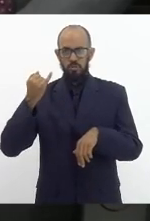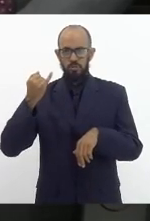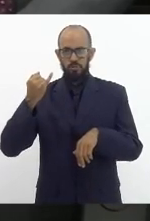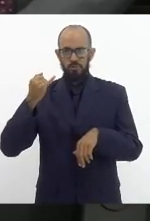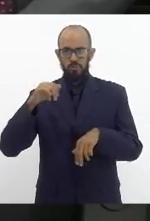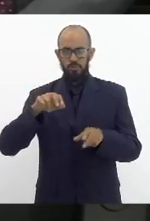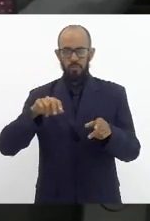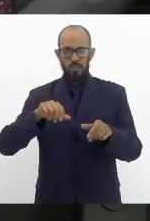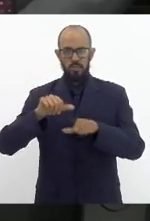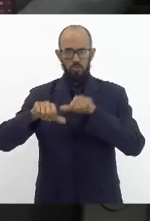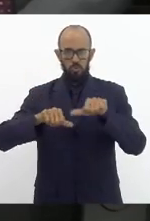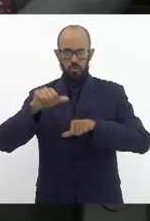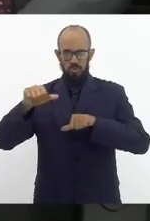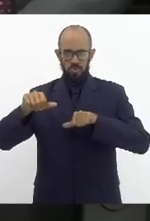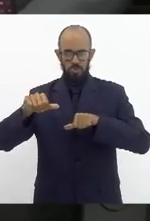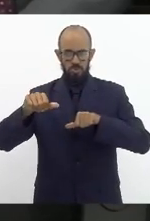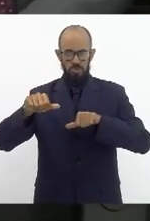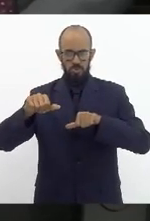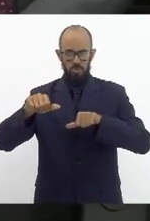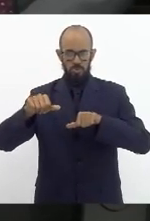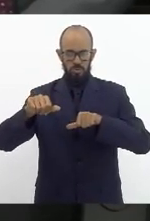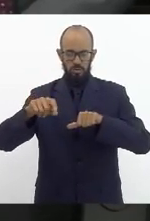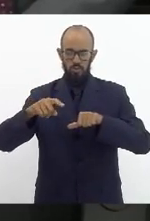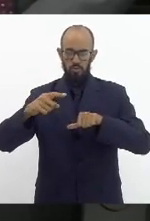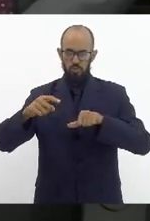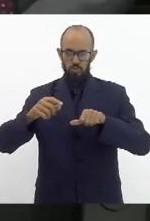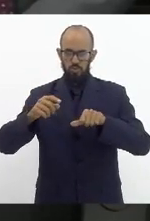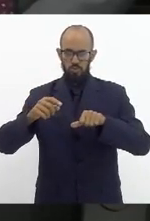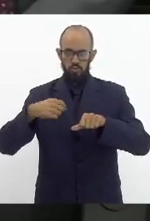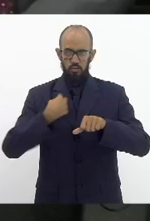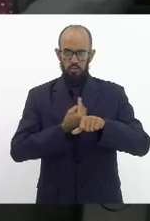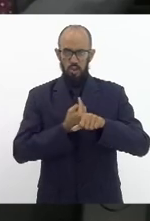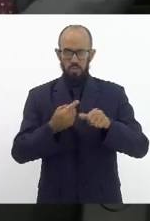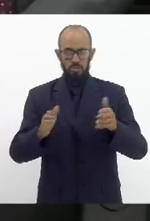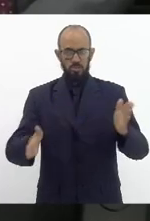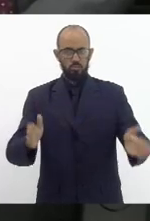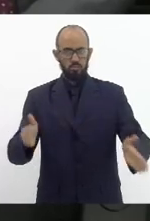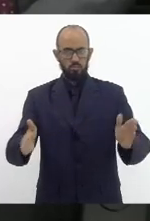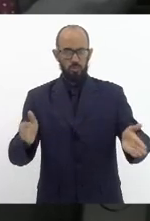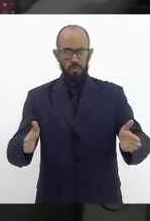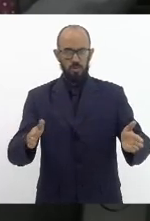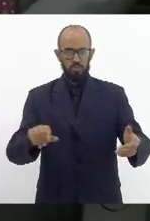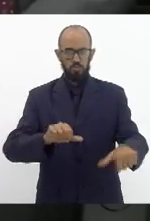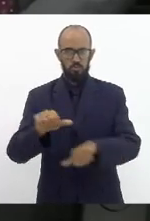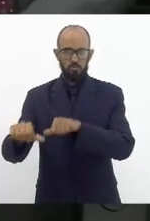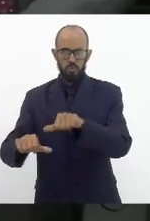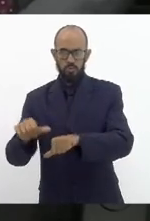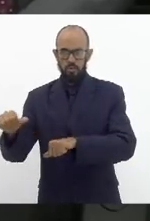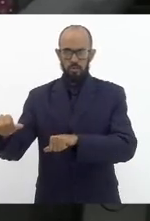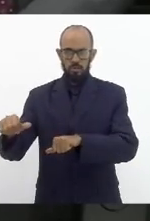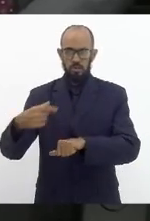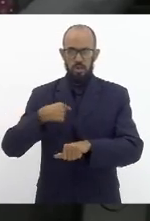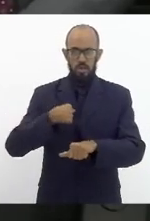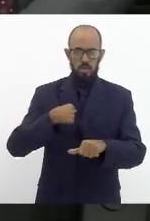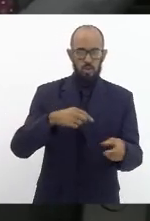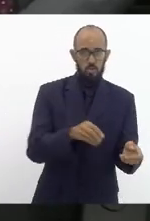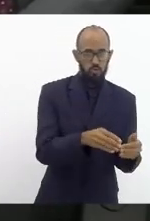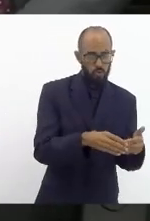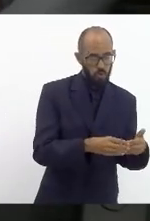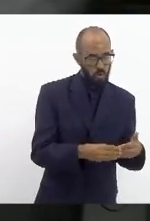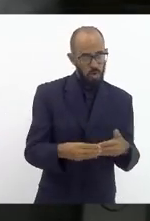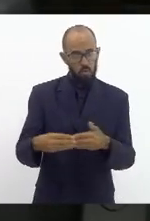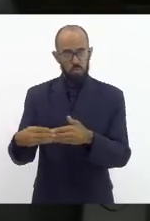dessa transição, porque nós estamos fazendo uma transição. Eu me coloco aqui como uma pessoa que está conduzindo